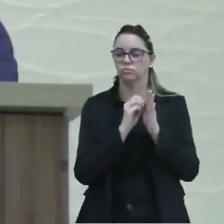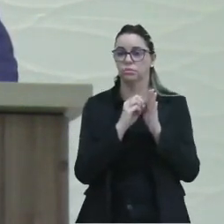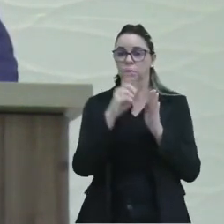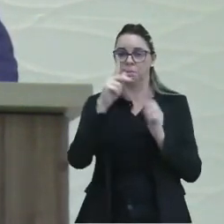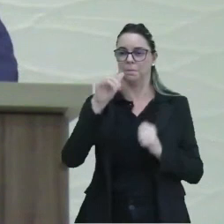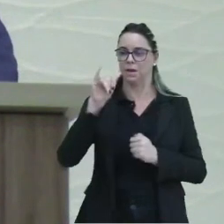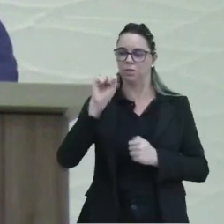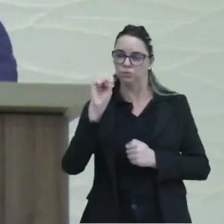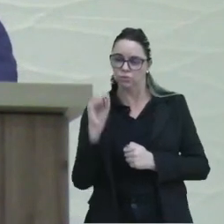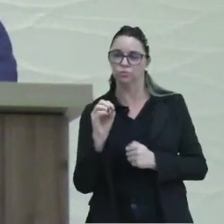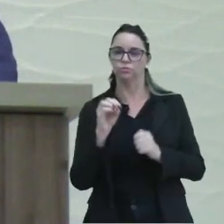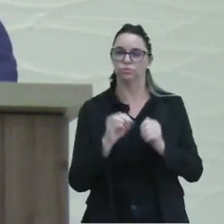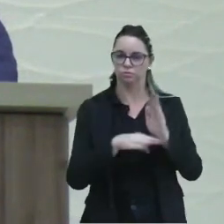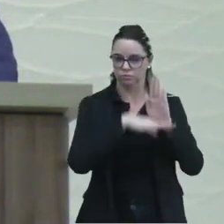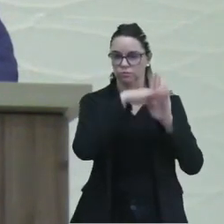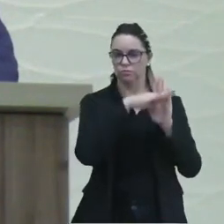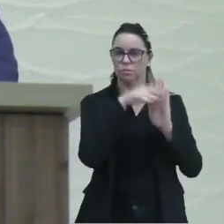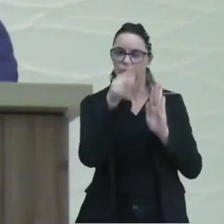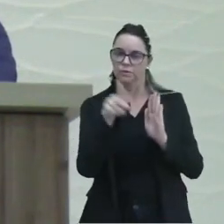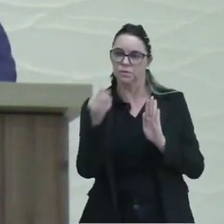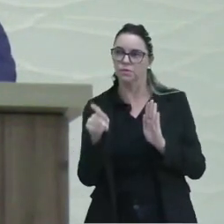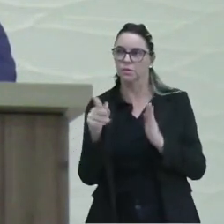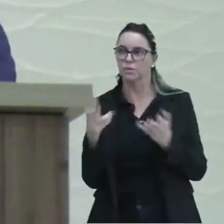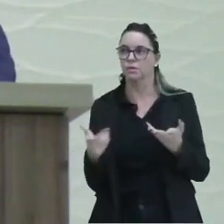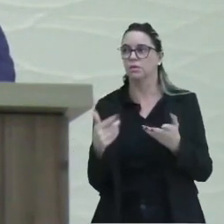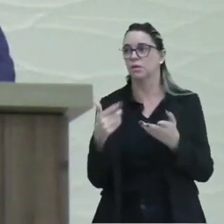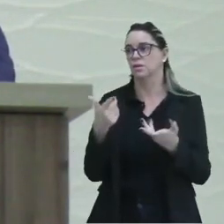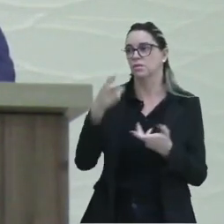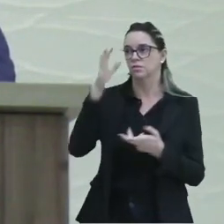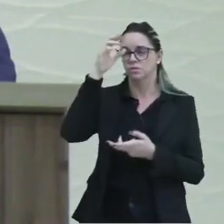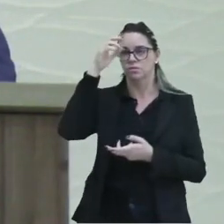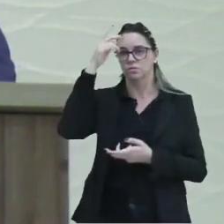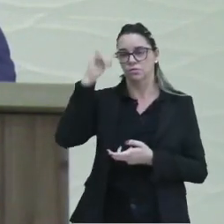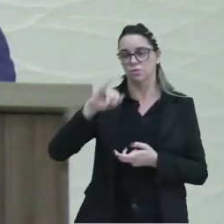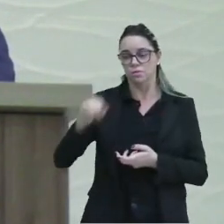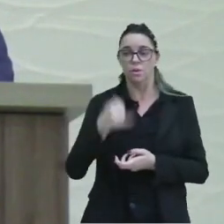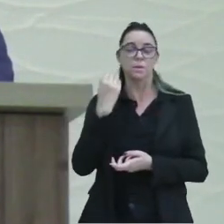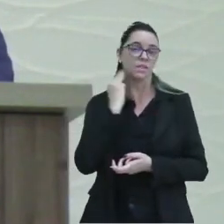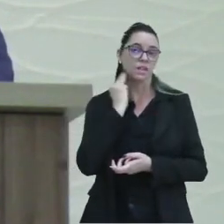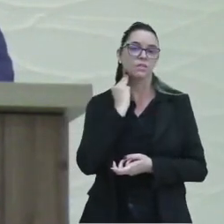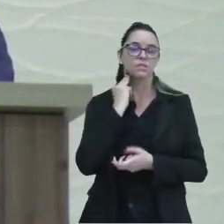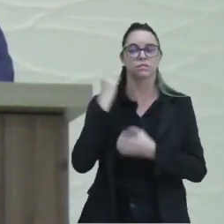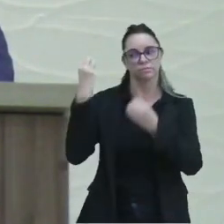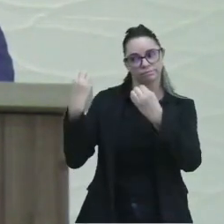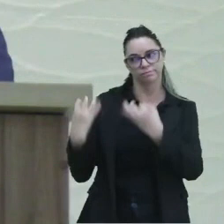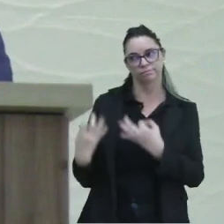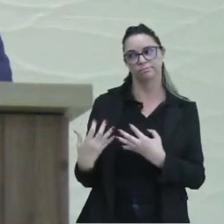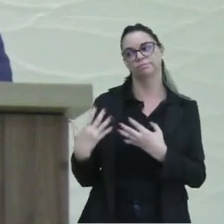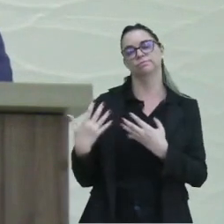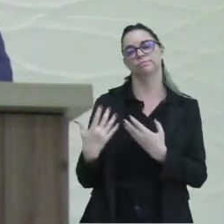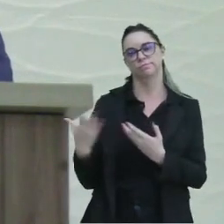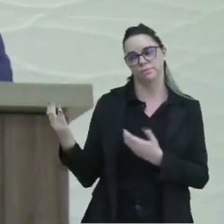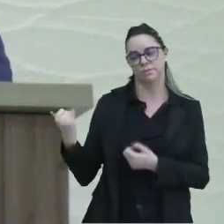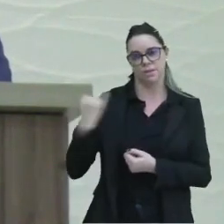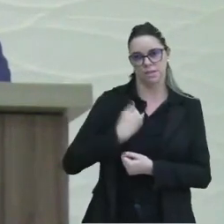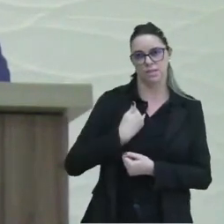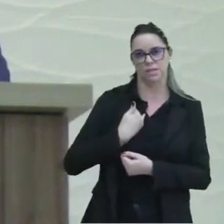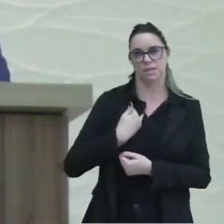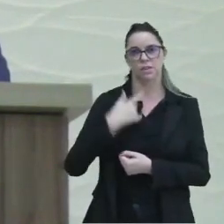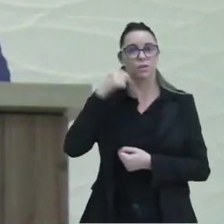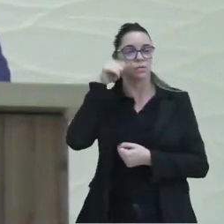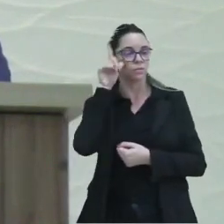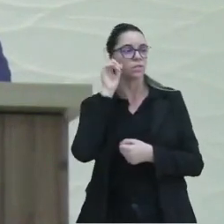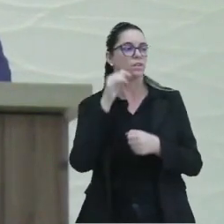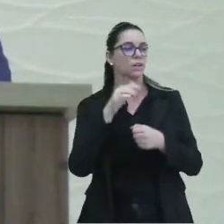dos professores. Ontem o vereador João Medeiros me disse da conversa que teve com a presidente do CISPUM, Ana Isabel, e